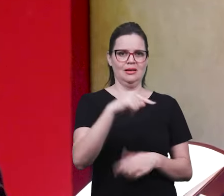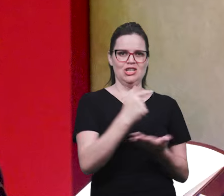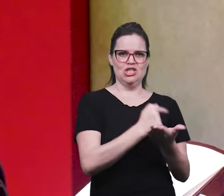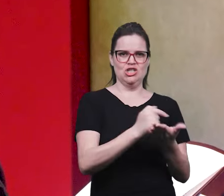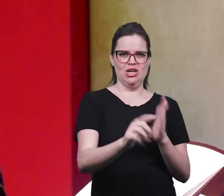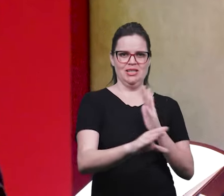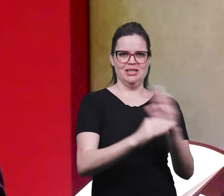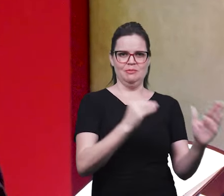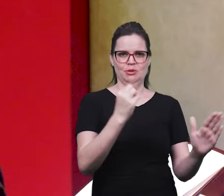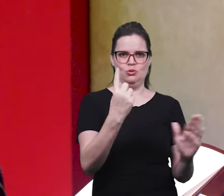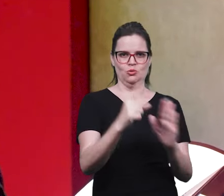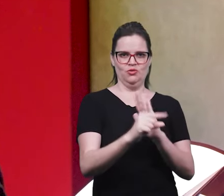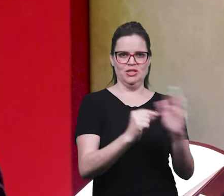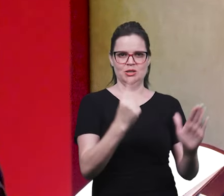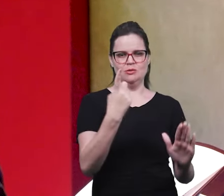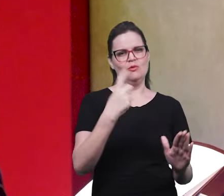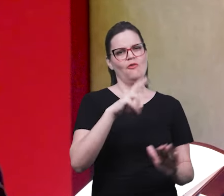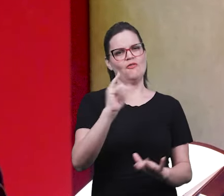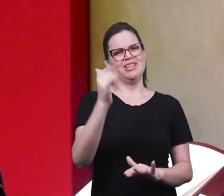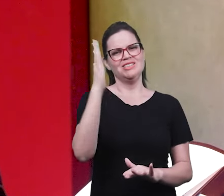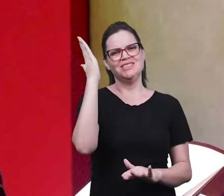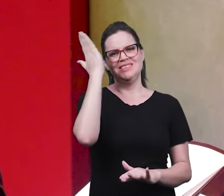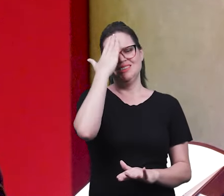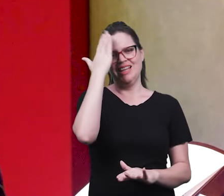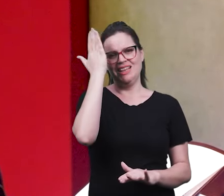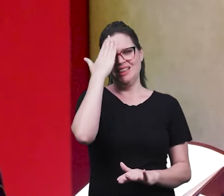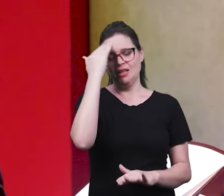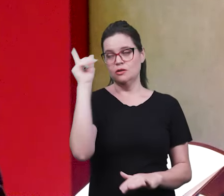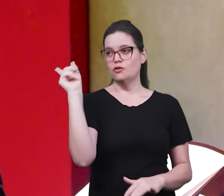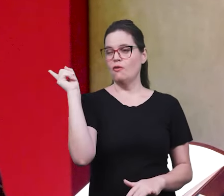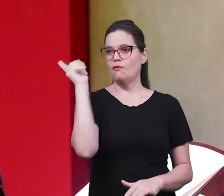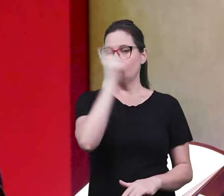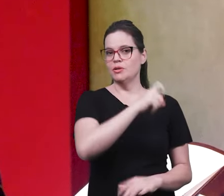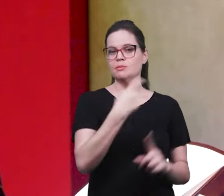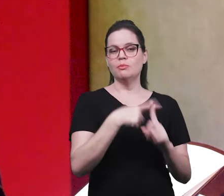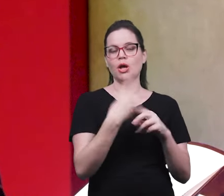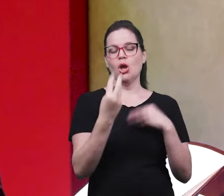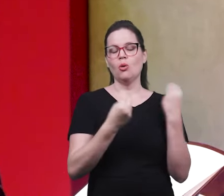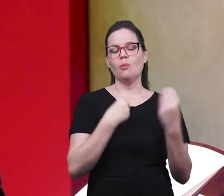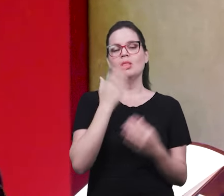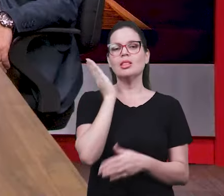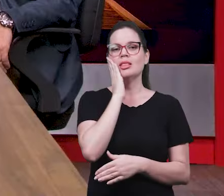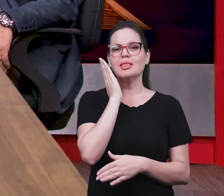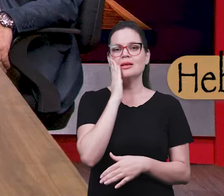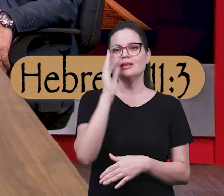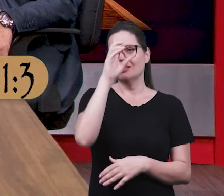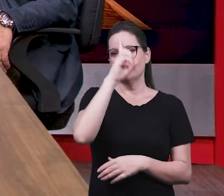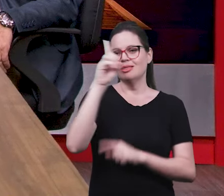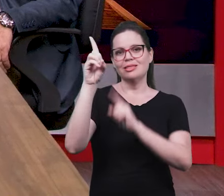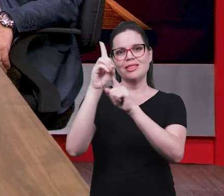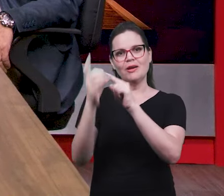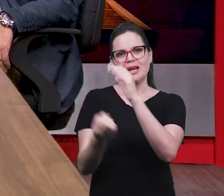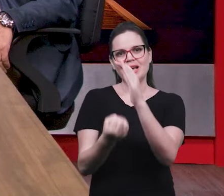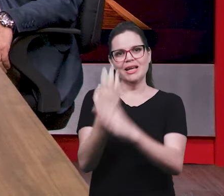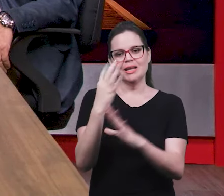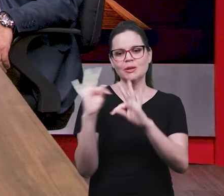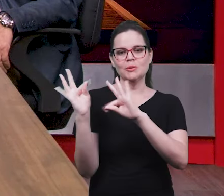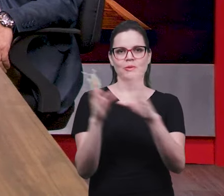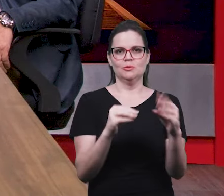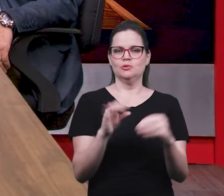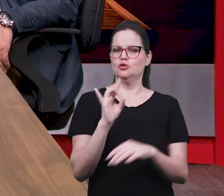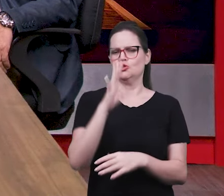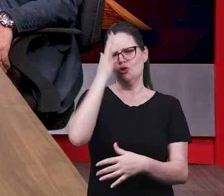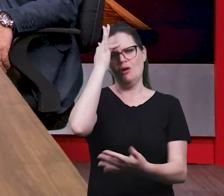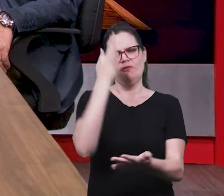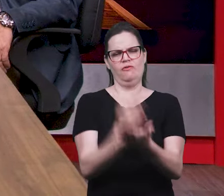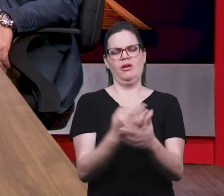vai ser difícil para um compreender, que o homem nunca vai conseguir criar alguma coisa do nada. Só Deus mesmo, não consegue criar. É só pela fé, como foi citado aqui, pastor Gilson,